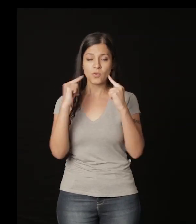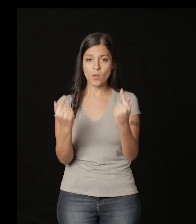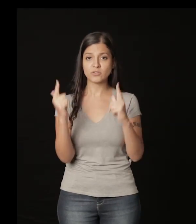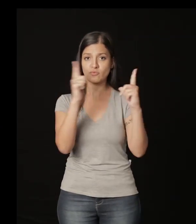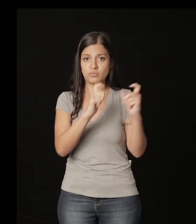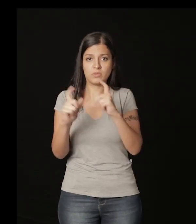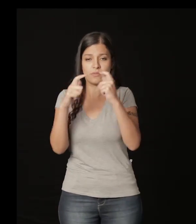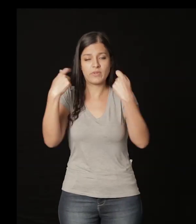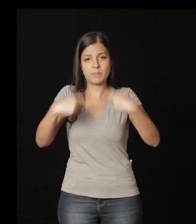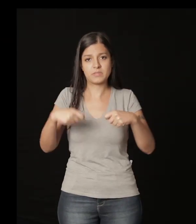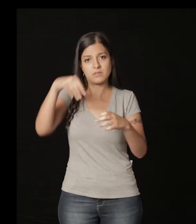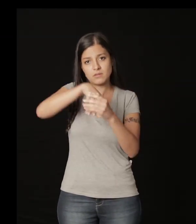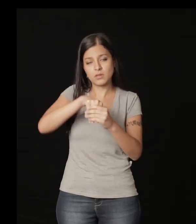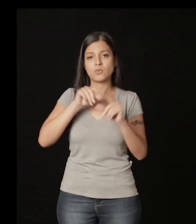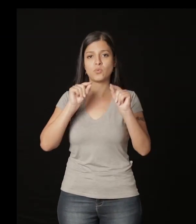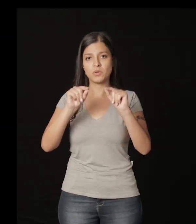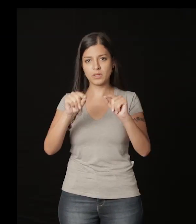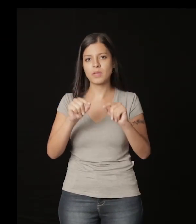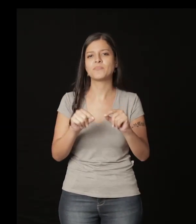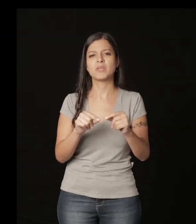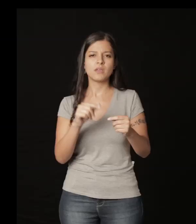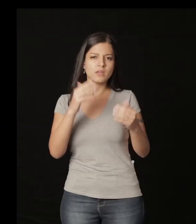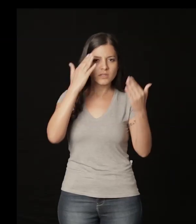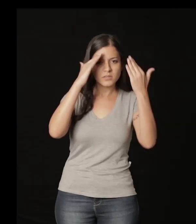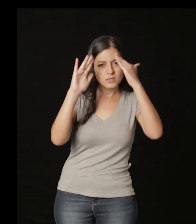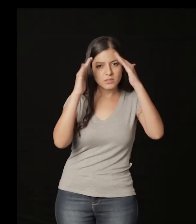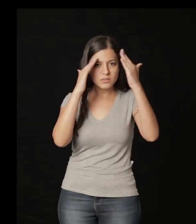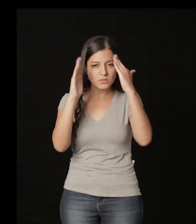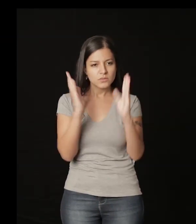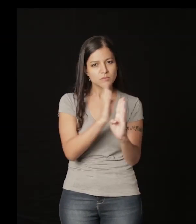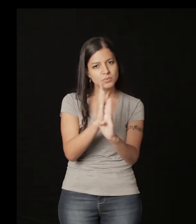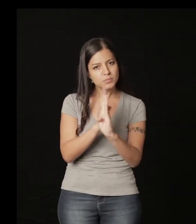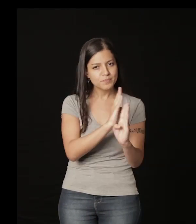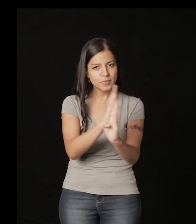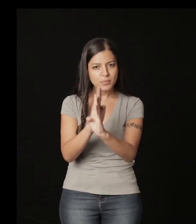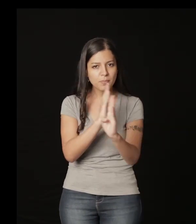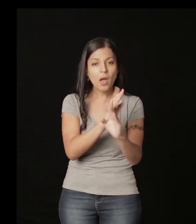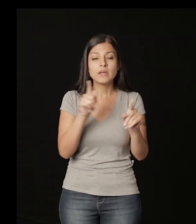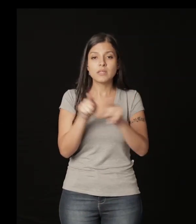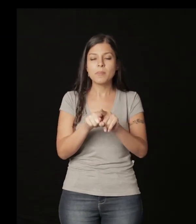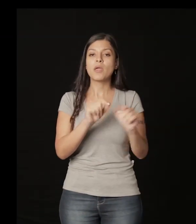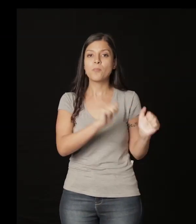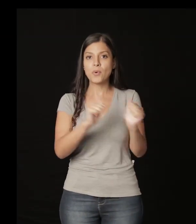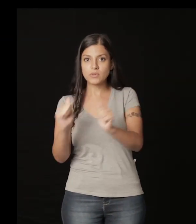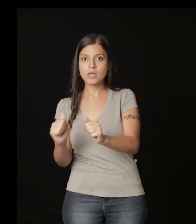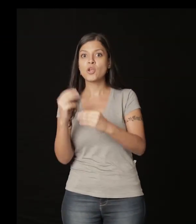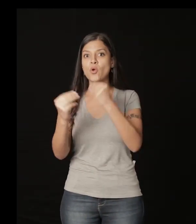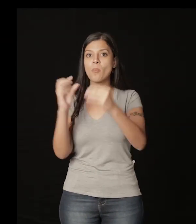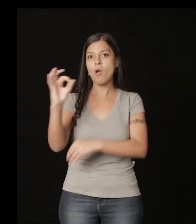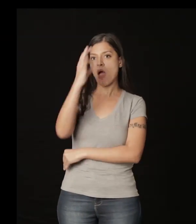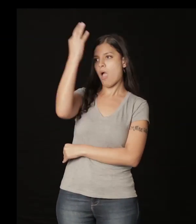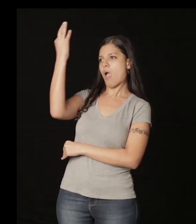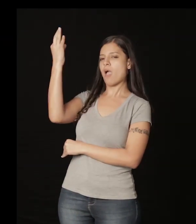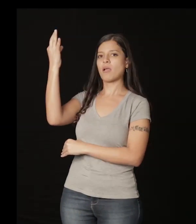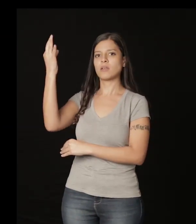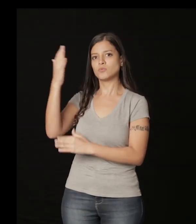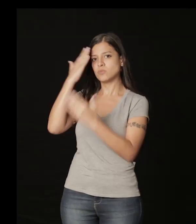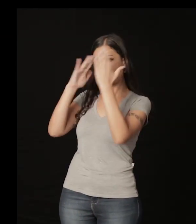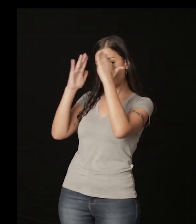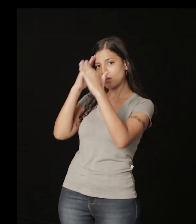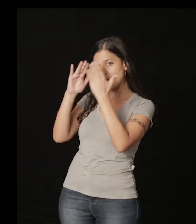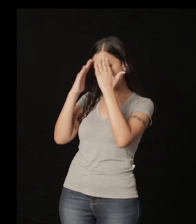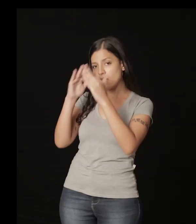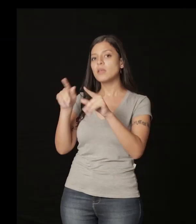Entendem que a linguagem da fotografia tem que ser aprendida num sistema de decodificação e investigam o poder de revelar o